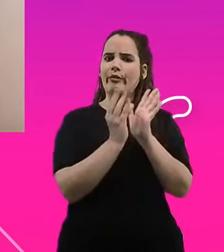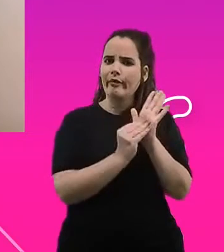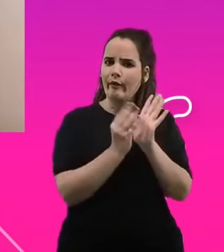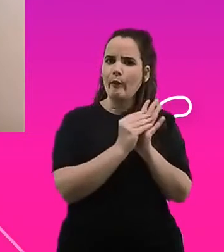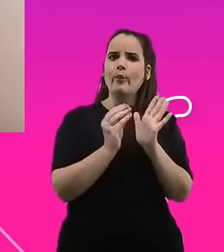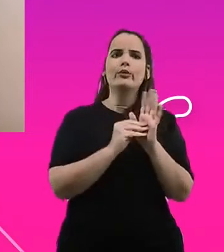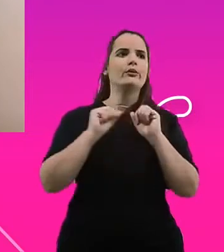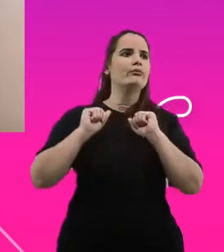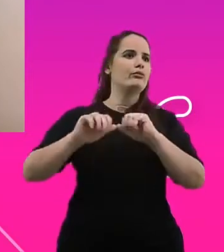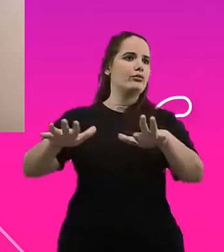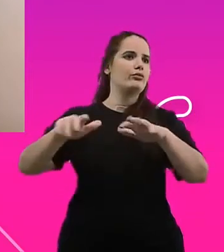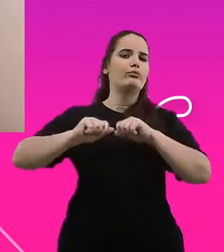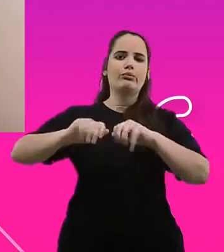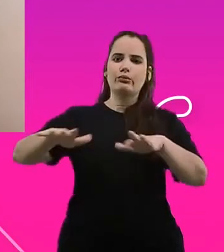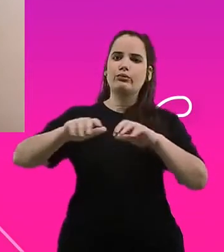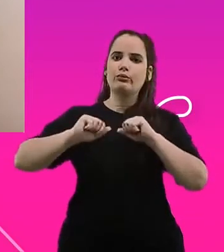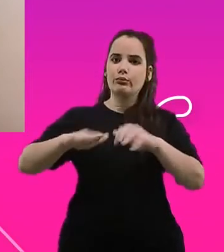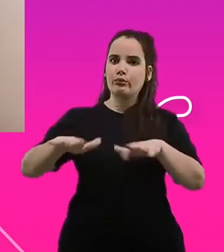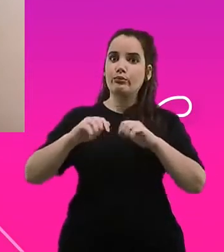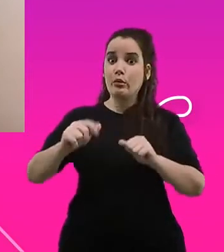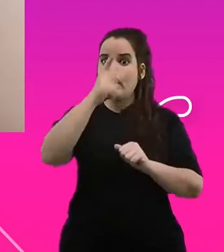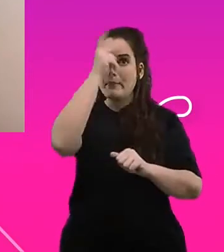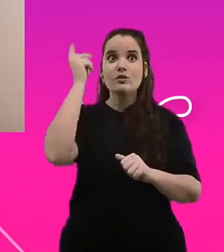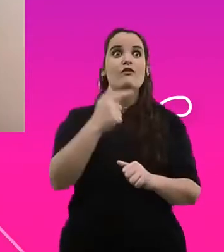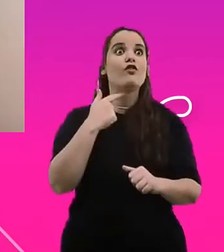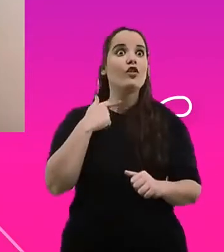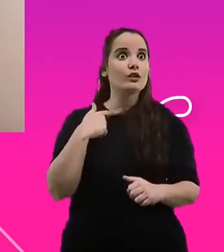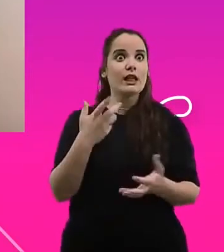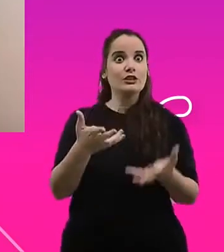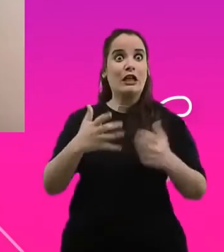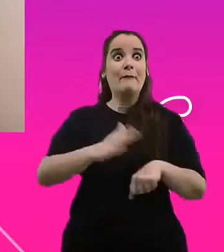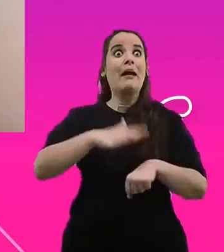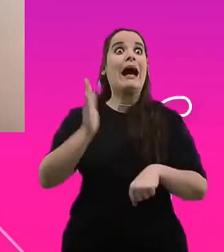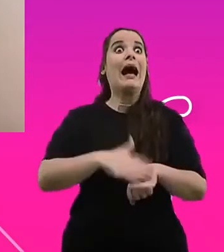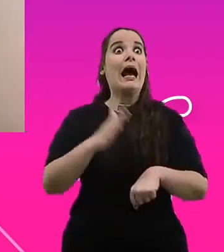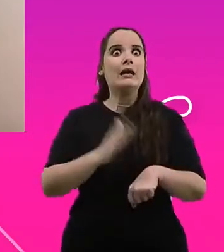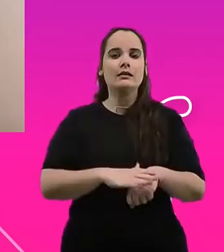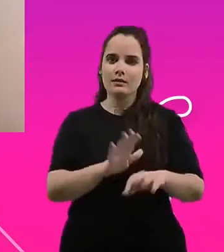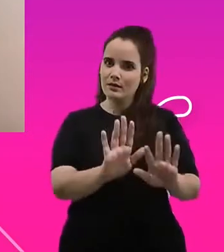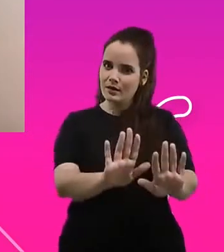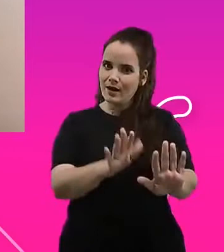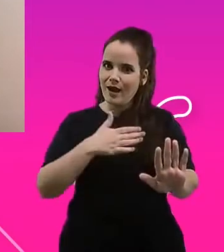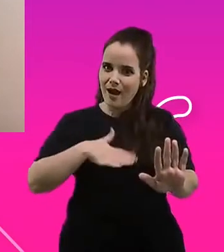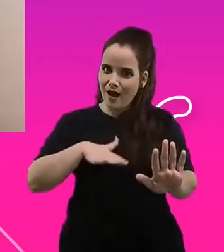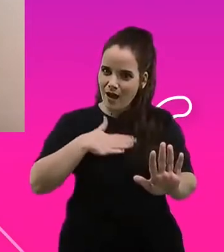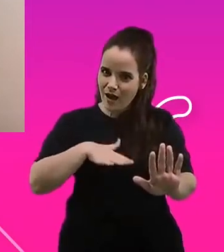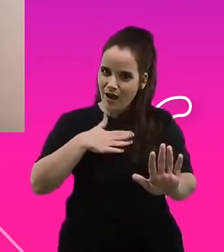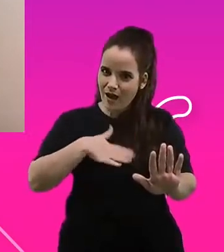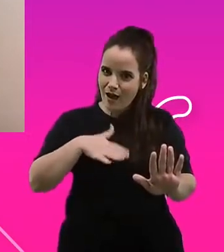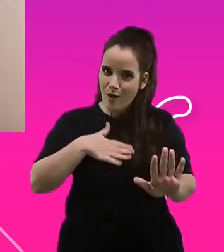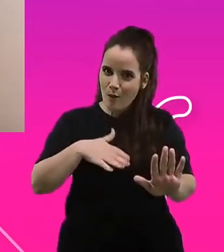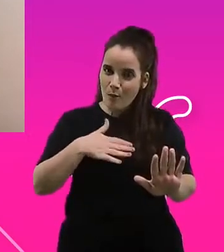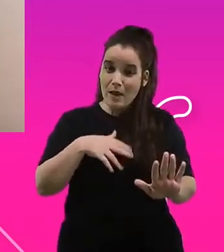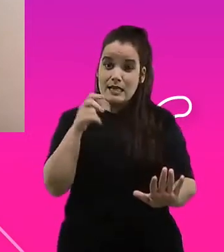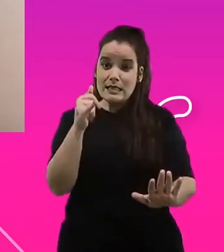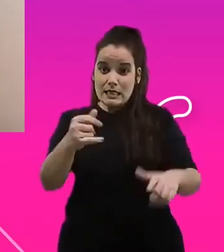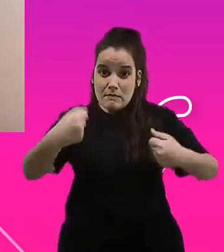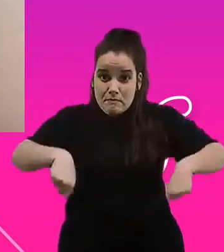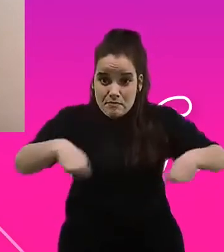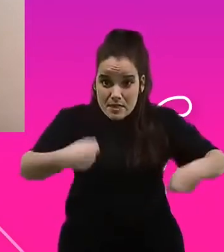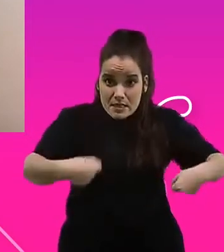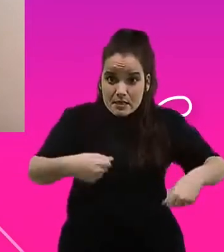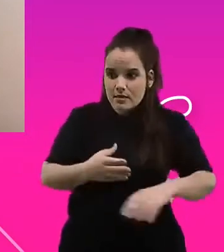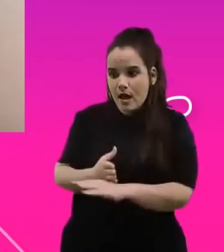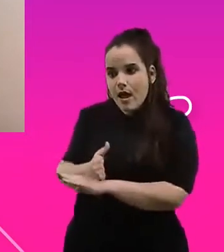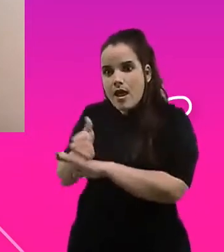lá. E as pessoas vêm, eu quero mais. A gente, não, galera, o conteúdo é um repositório. Você está mal? Entra e vê a hora